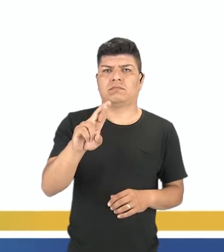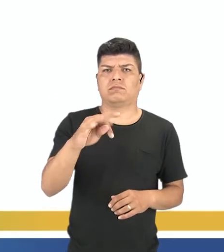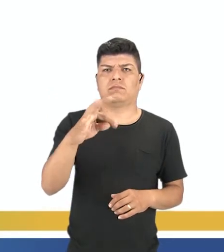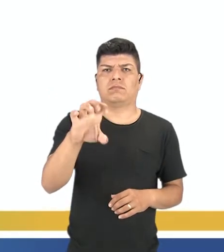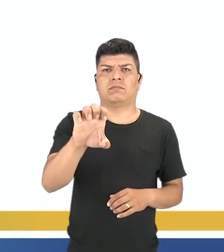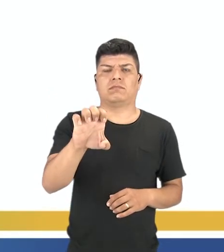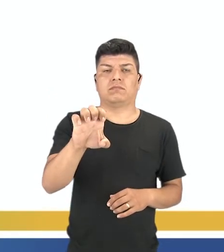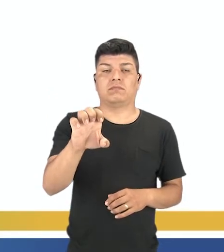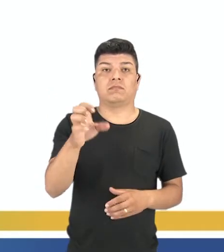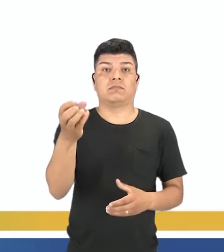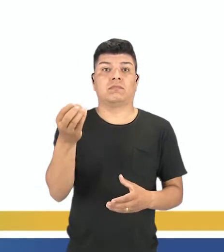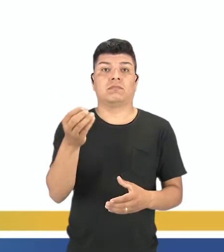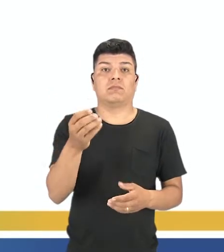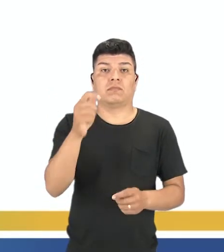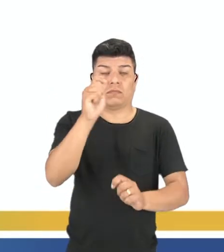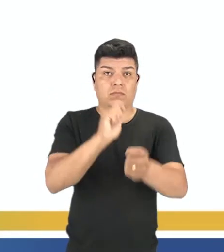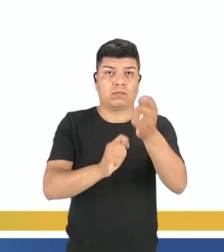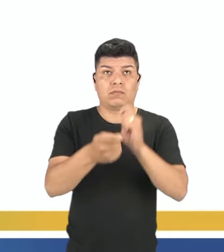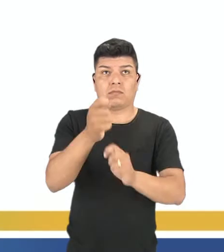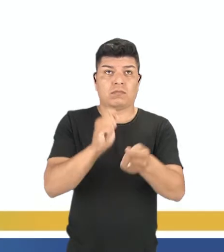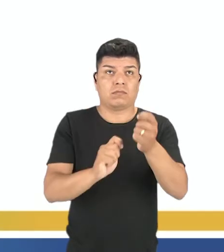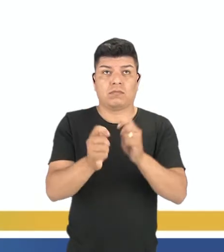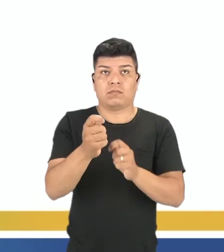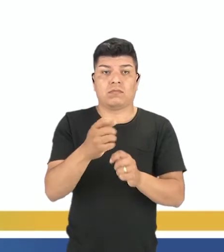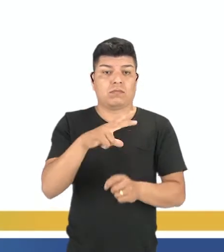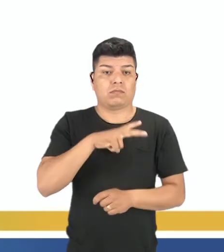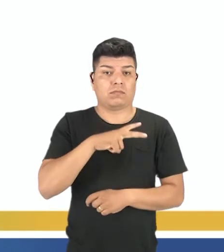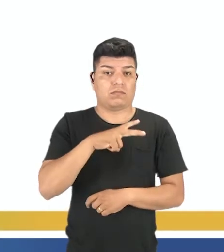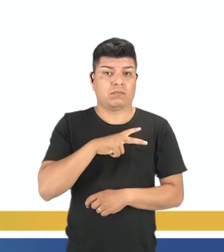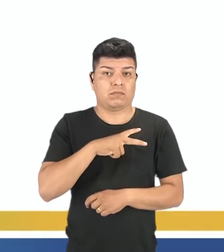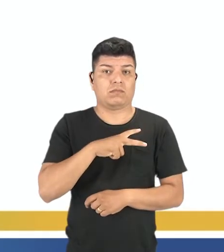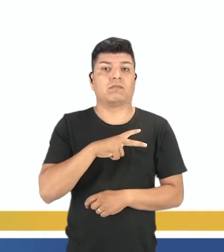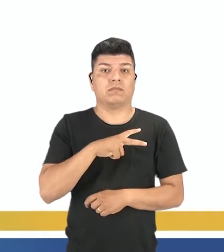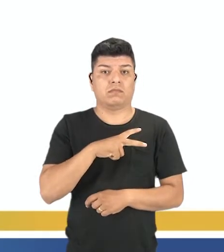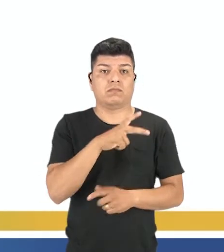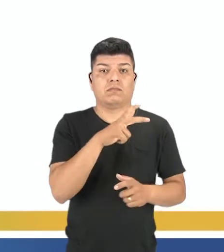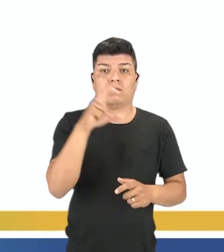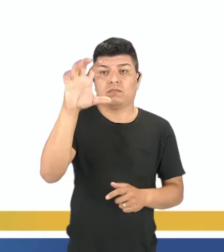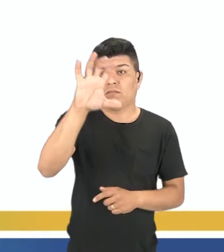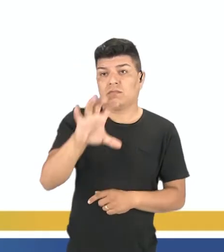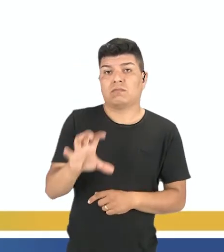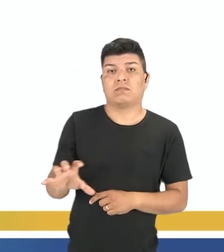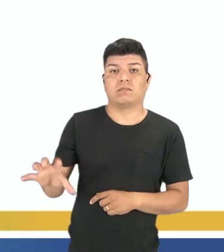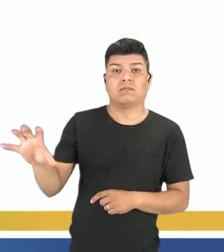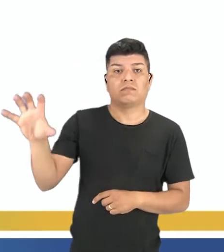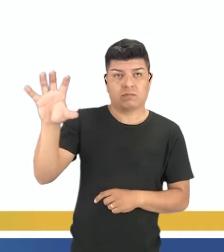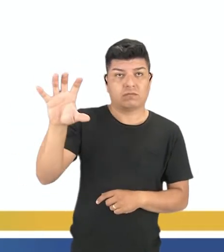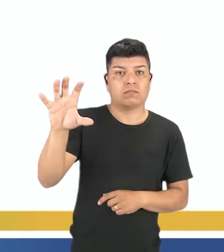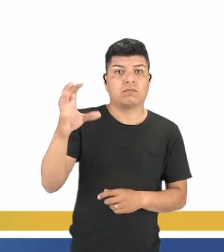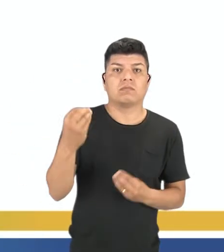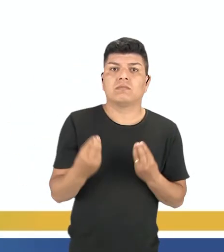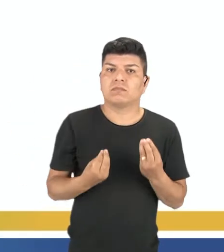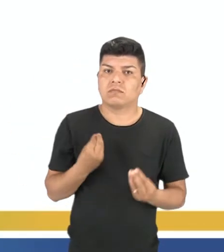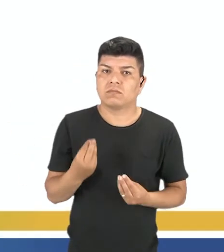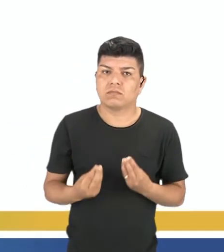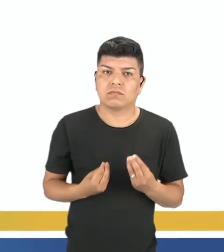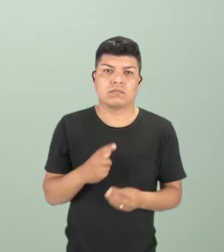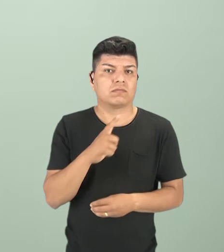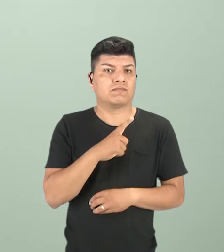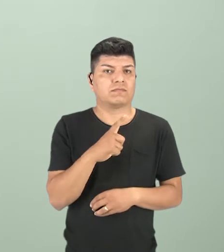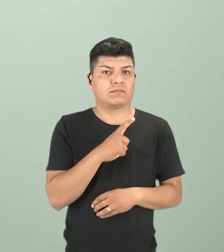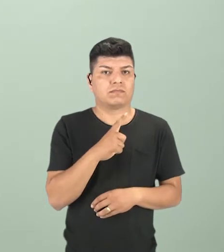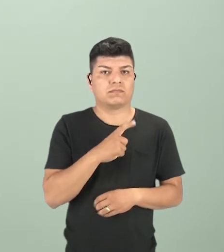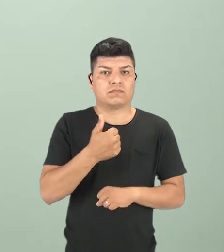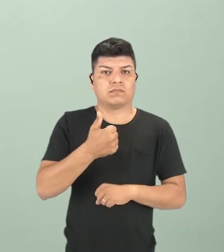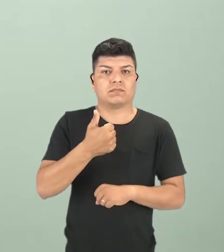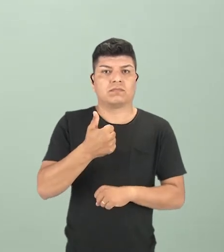foi colocando administradores portugueses nas regiões, nas províncias. Olha o absurdo. Tinha lá um